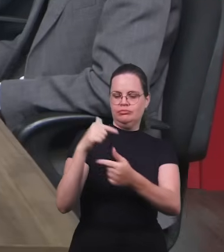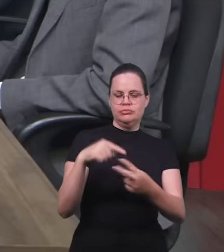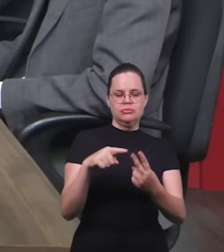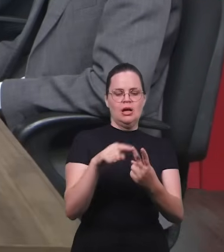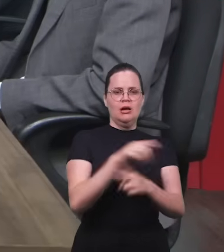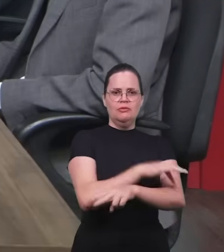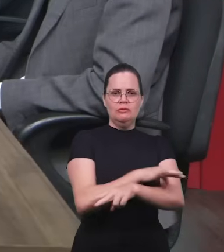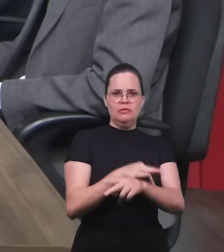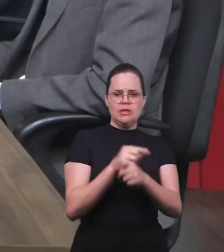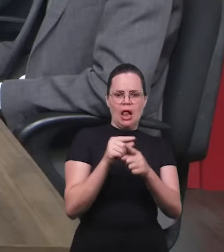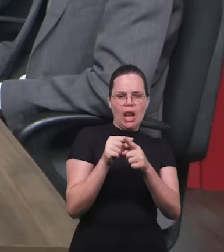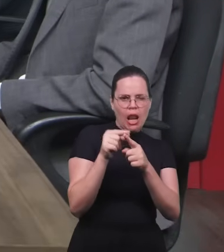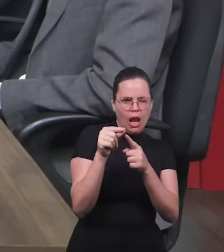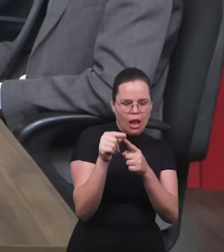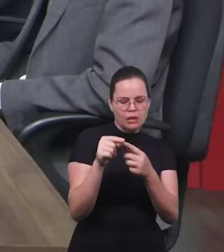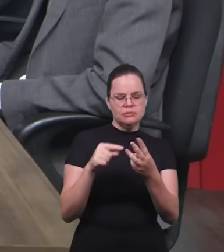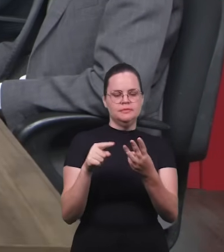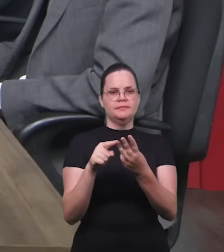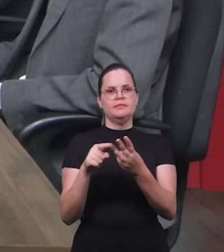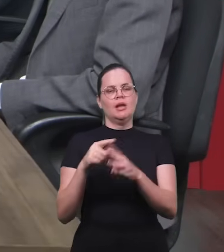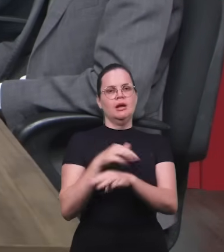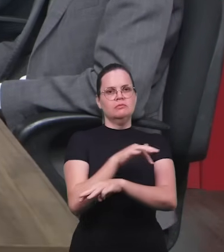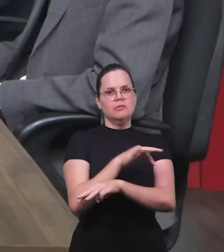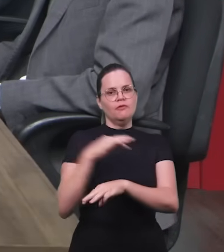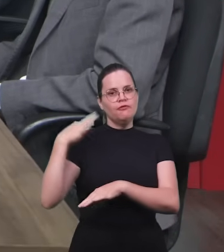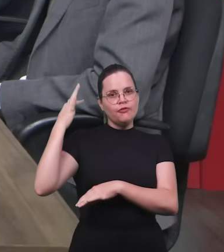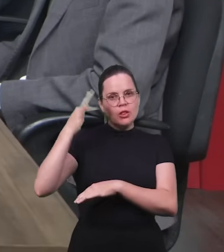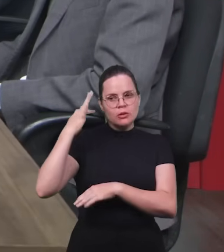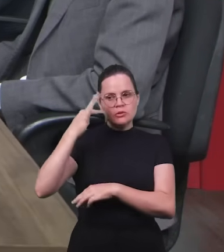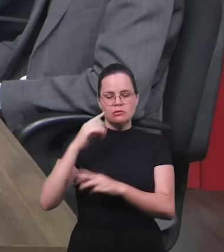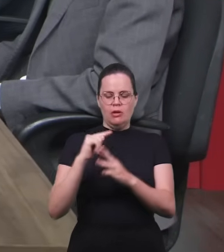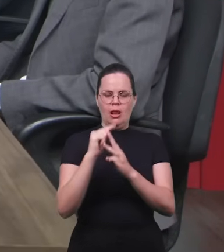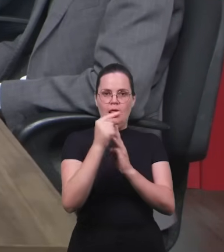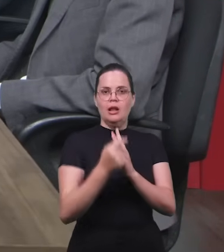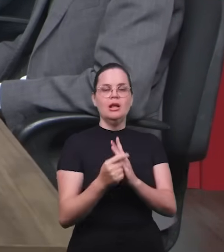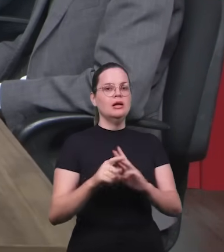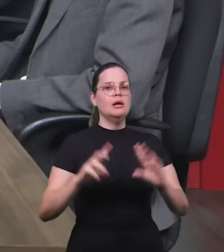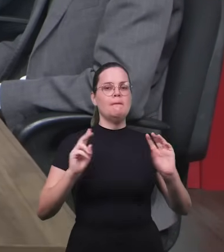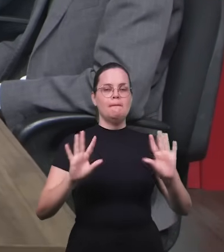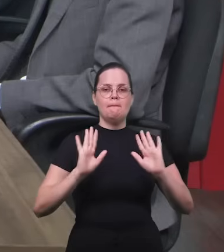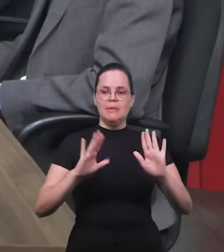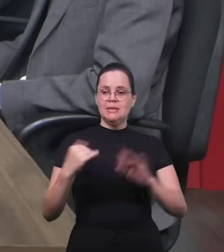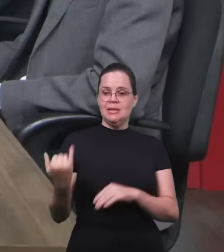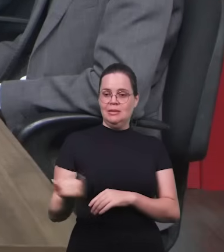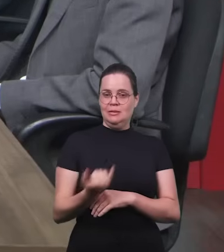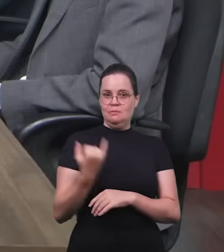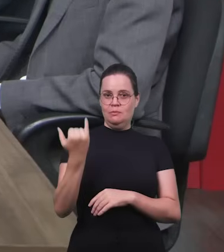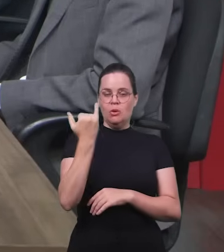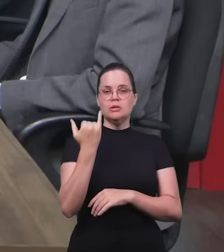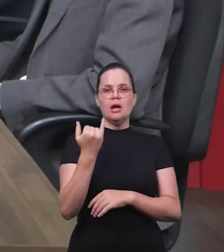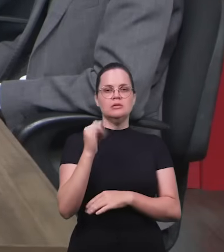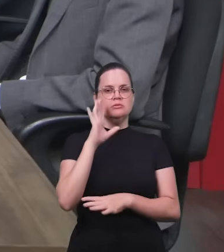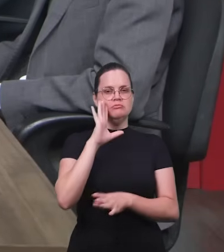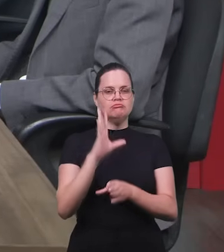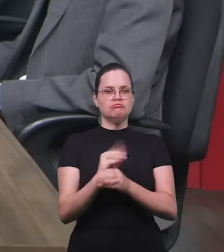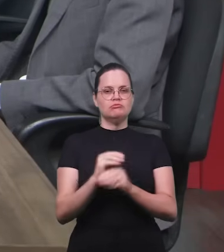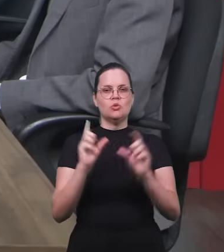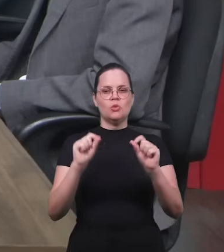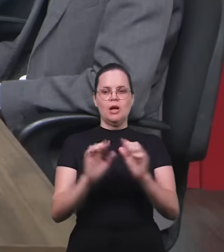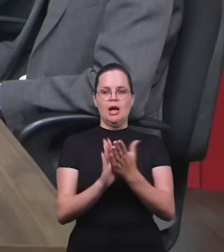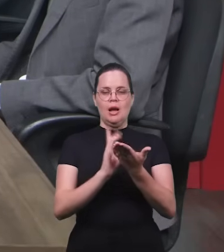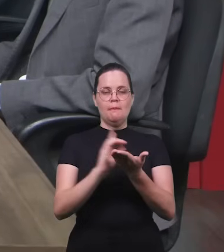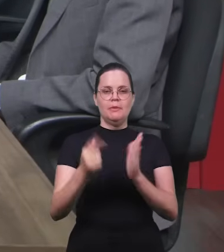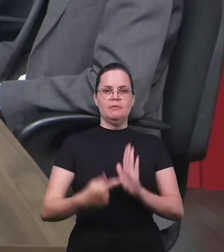real, mas é muito importante nós entendermos que a Bíblia ela vai sustentar tudo aquilo que realmente é real, né, que